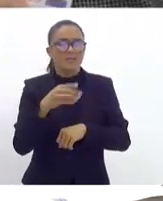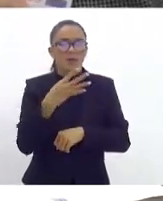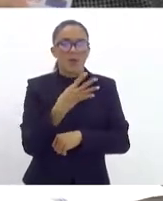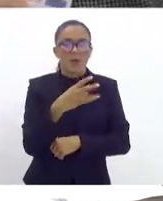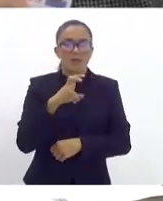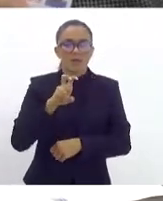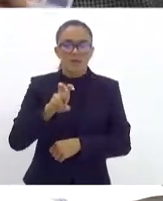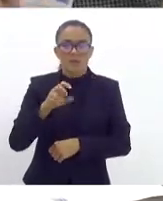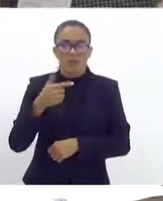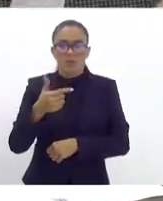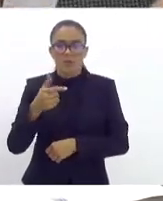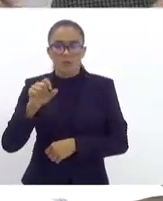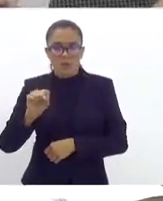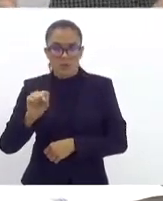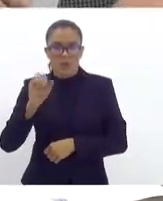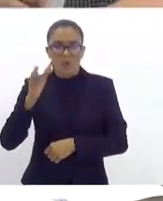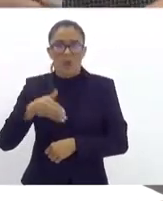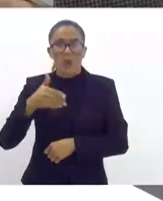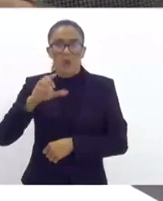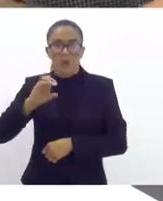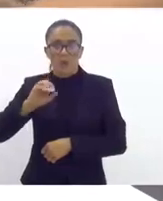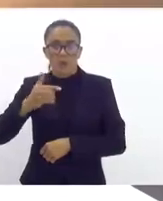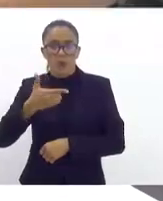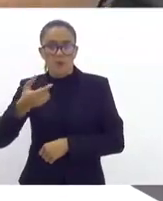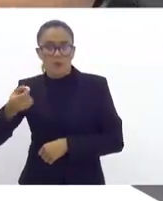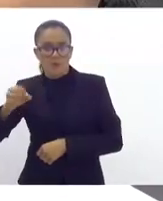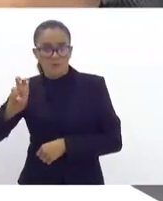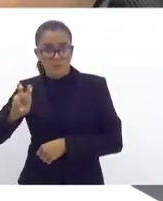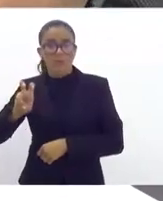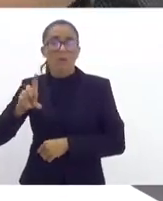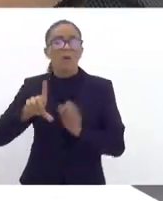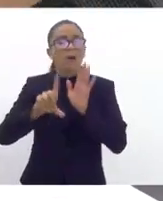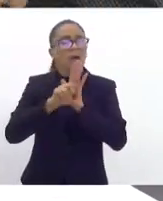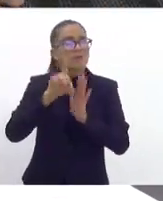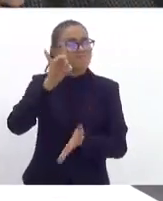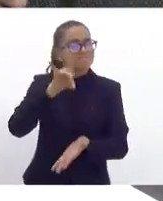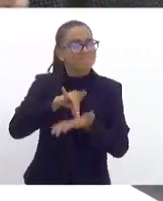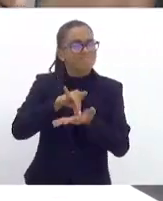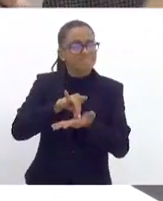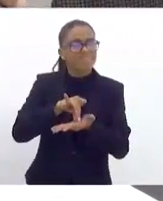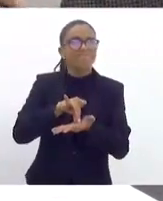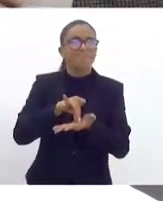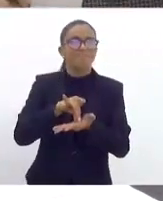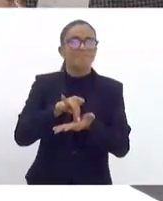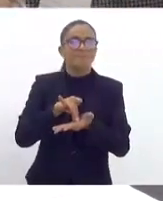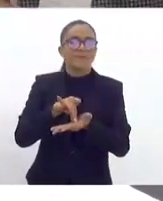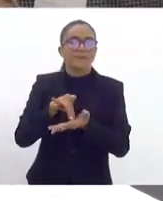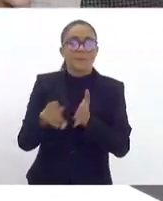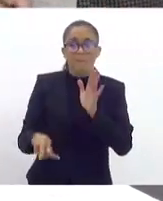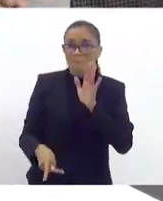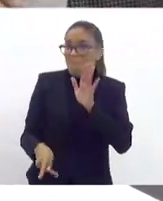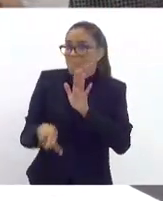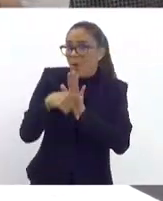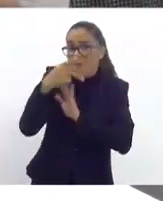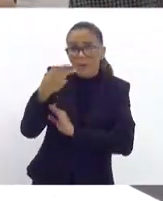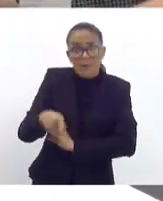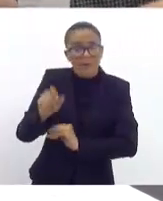4528 de 2005 é uma lei que se eu não me engano é originária da alerj e tem